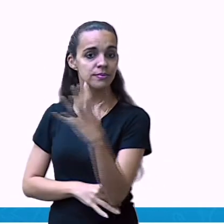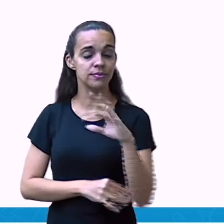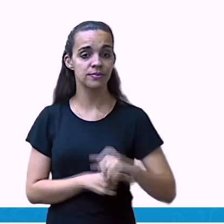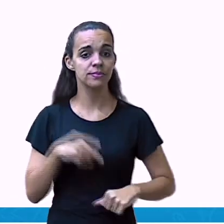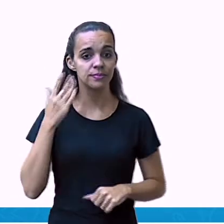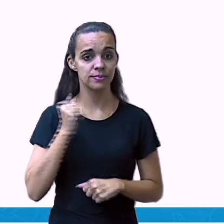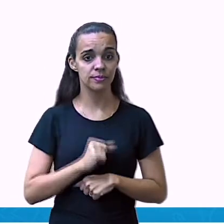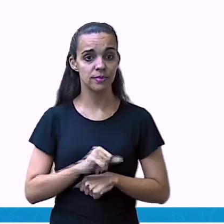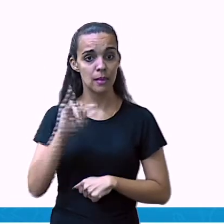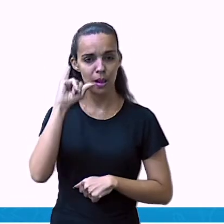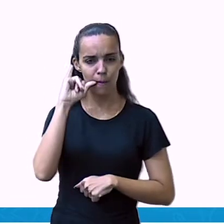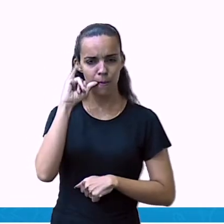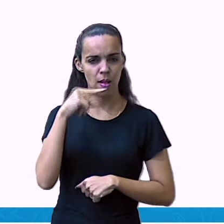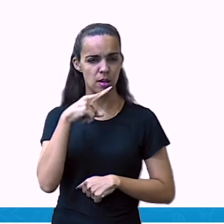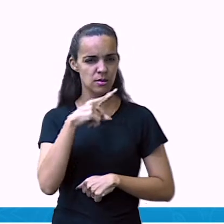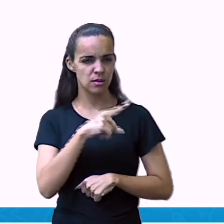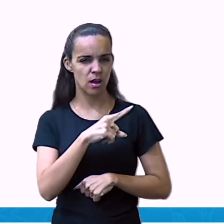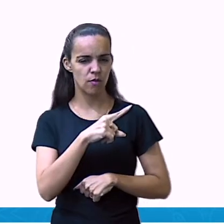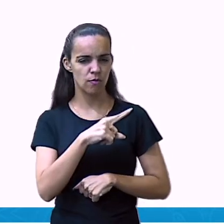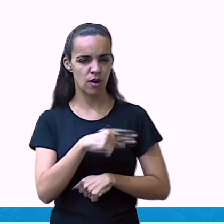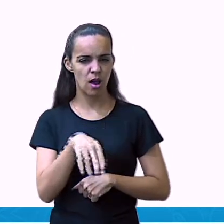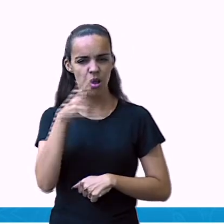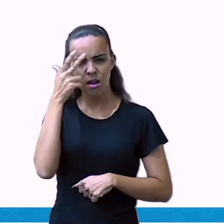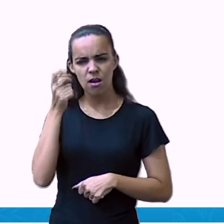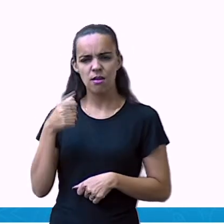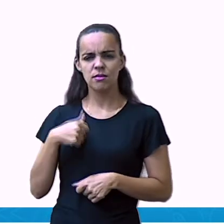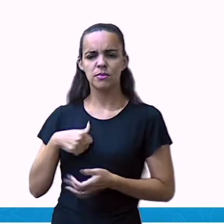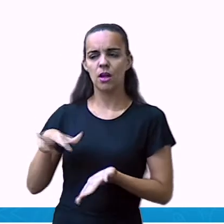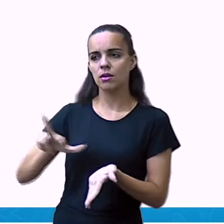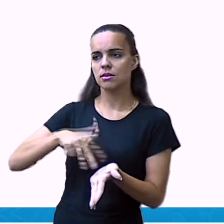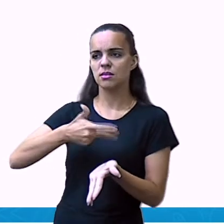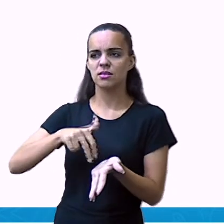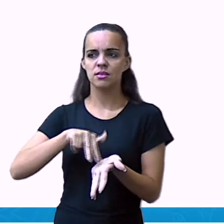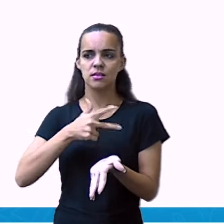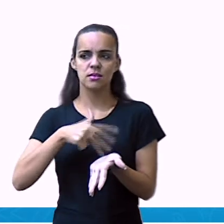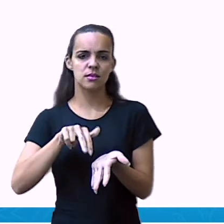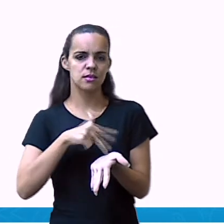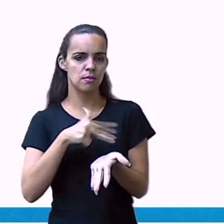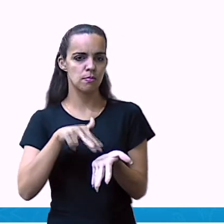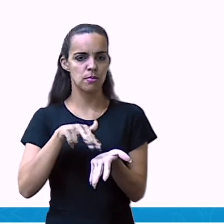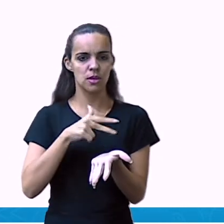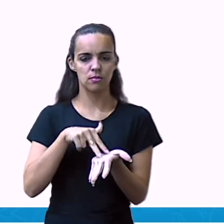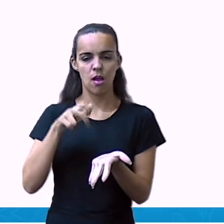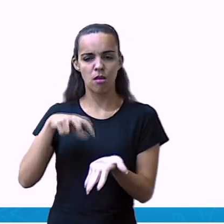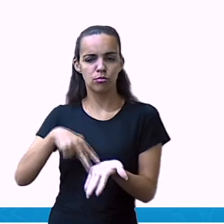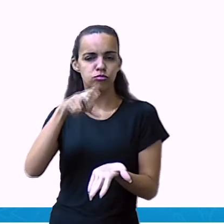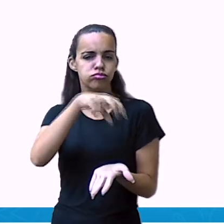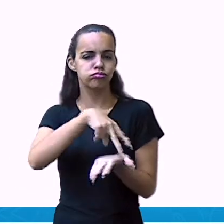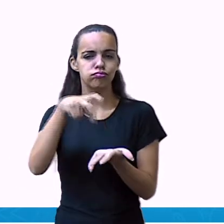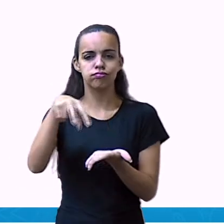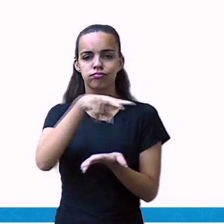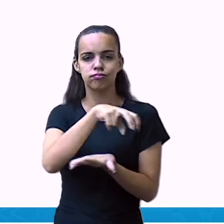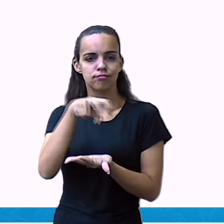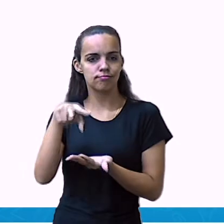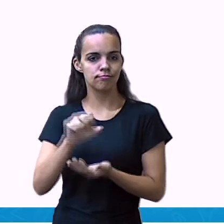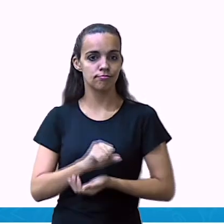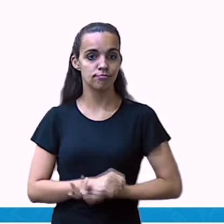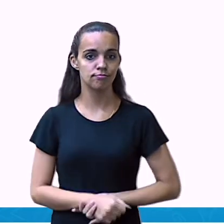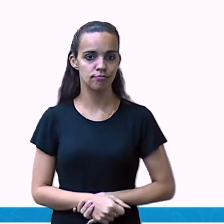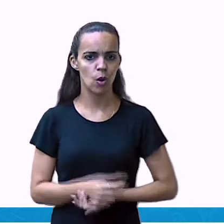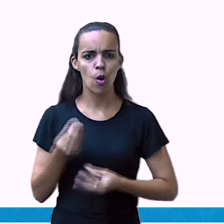ver? Saci lá na selva salta e samba só.